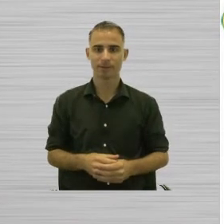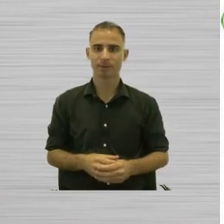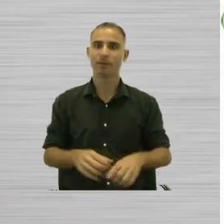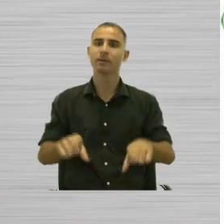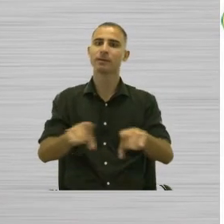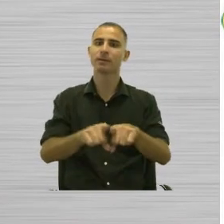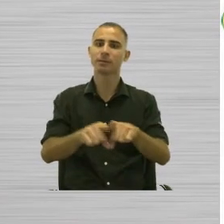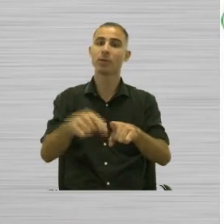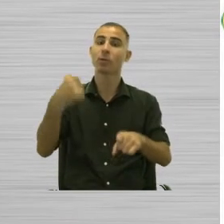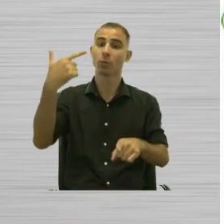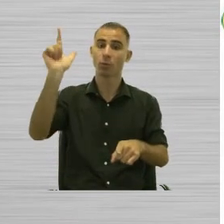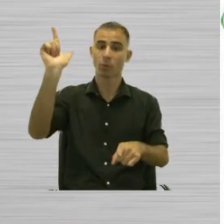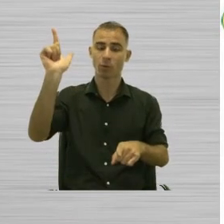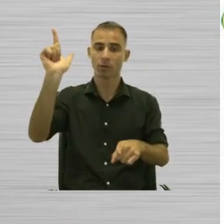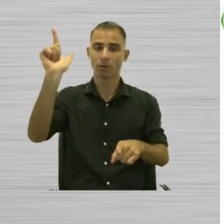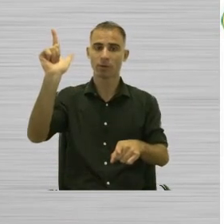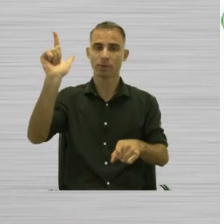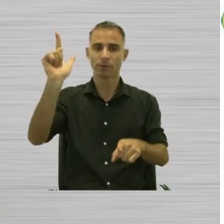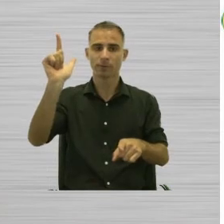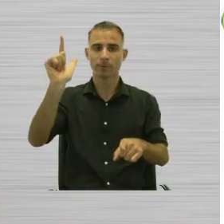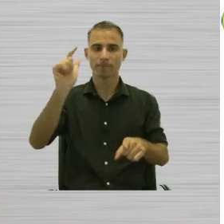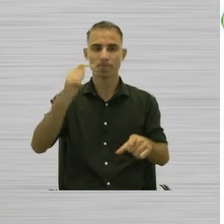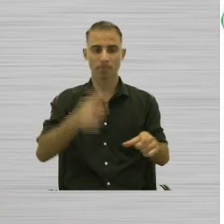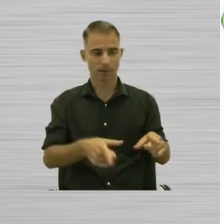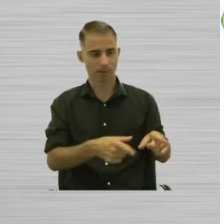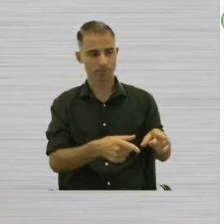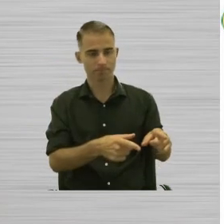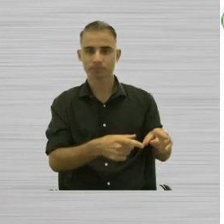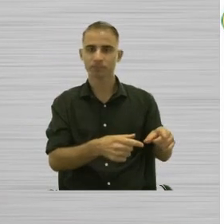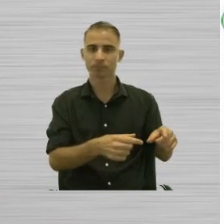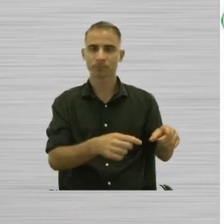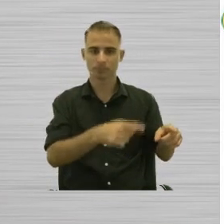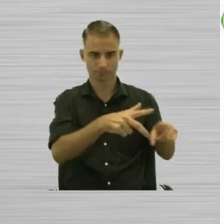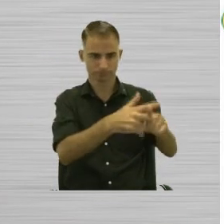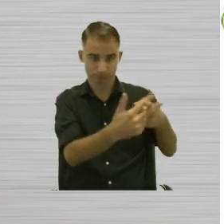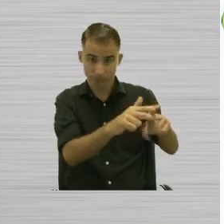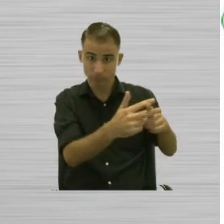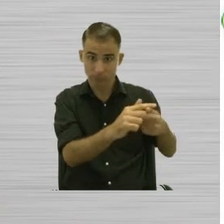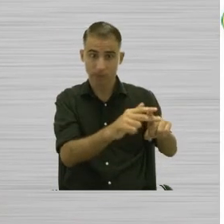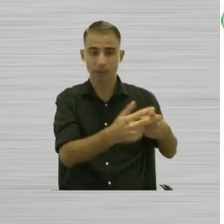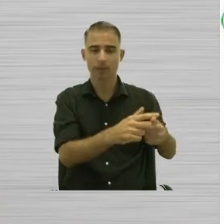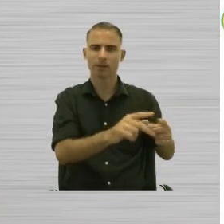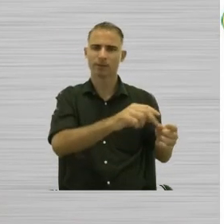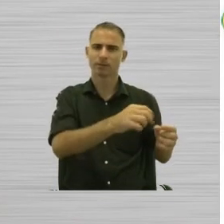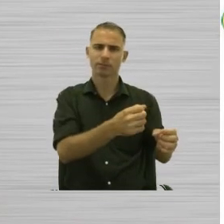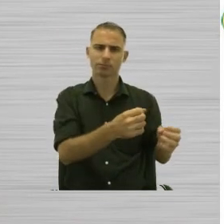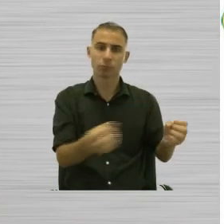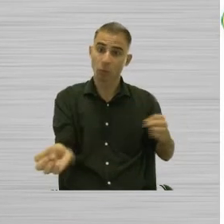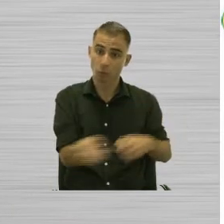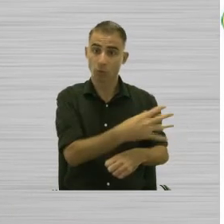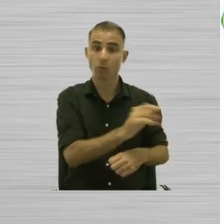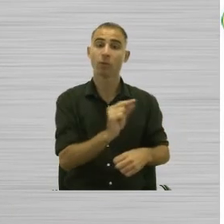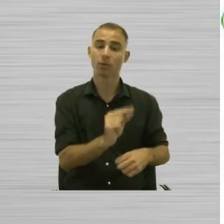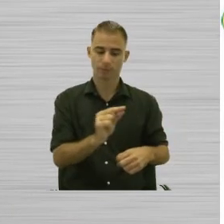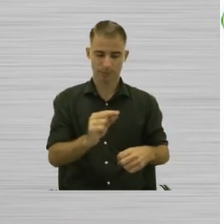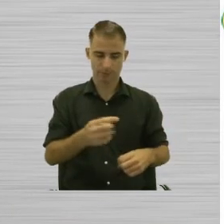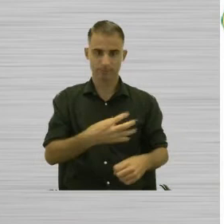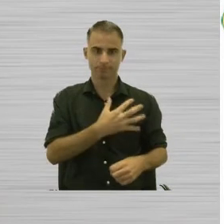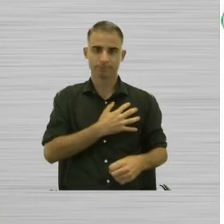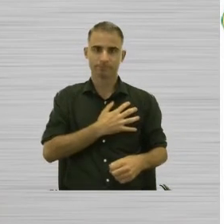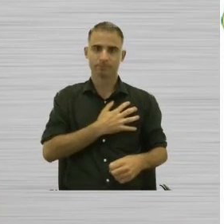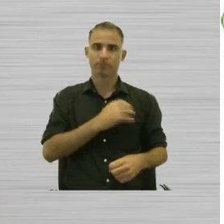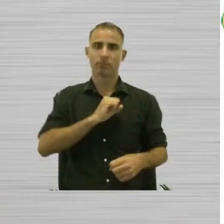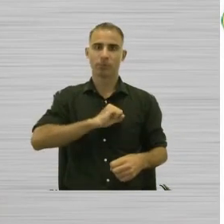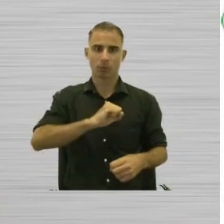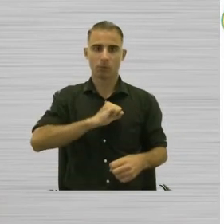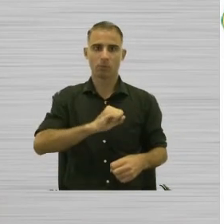de eletrocardiograma. Isso é uma coisa também importante. Nós tivemos esses recursos aplicados com investimentos em novos equipamentos para